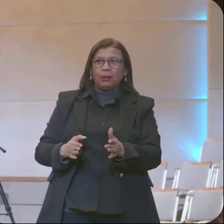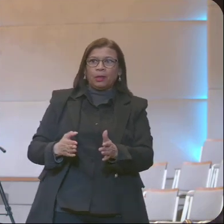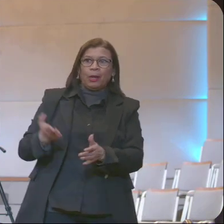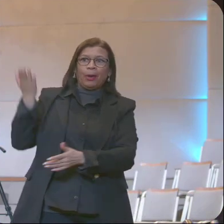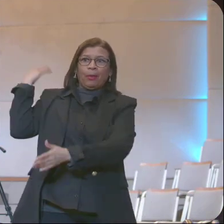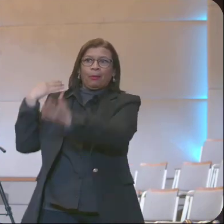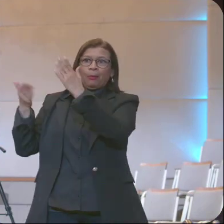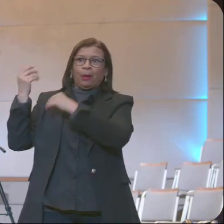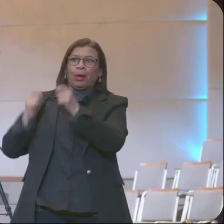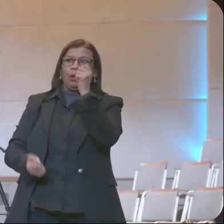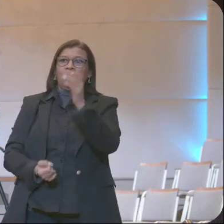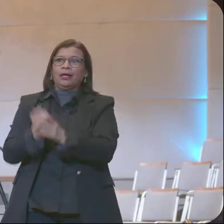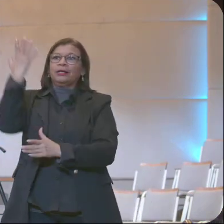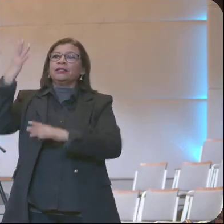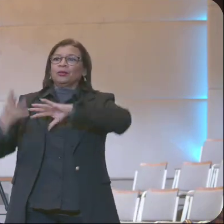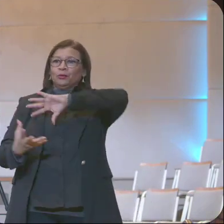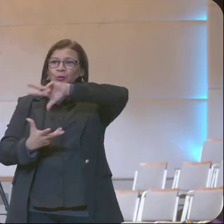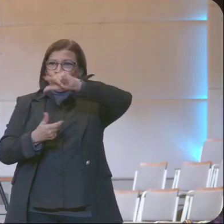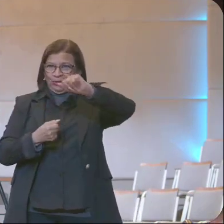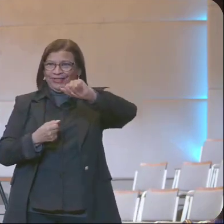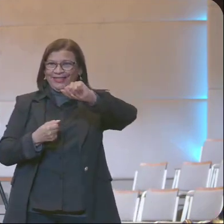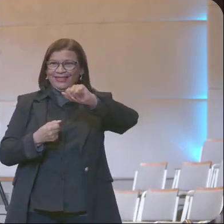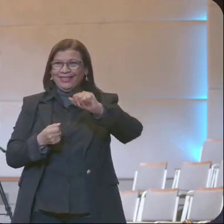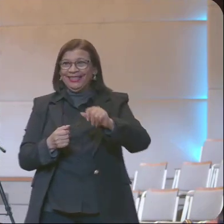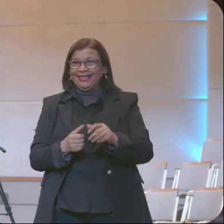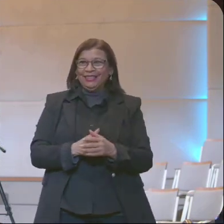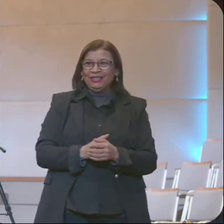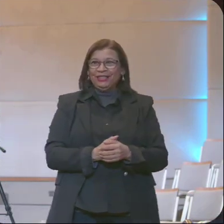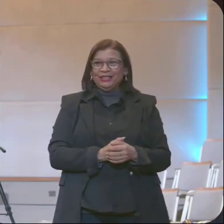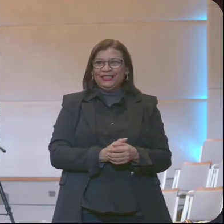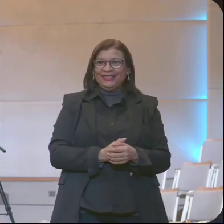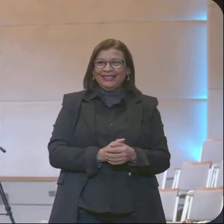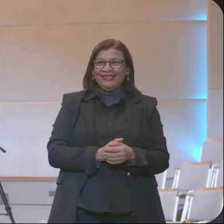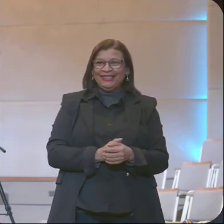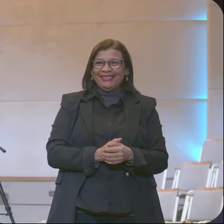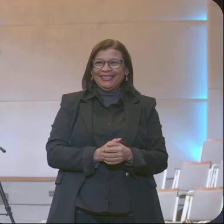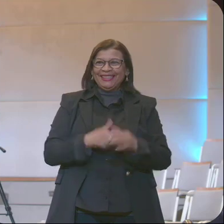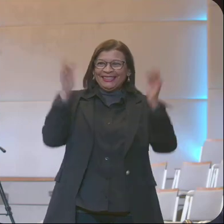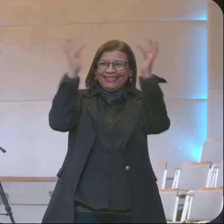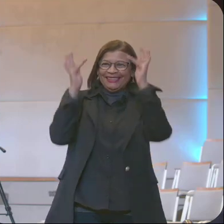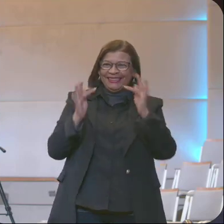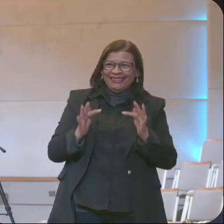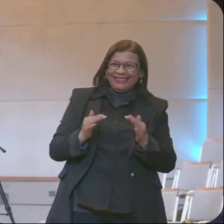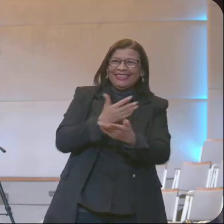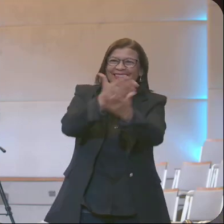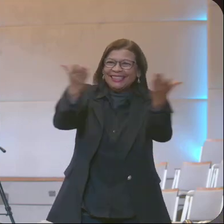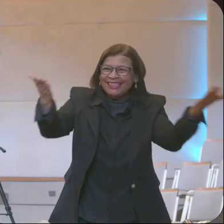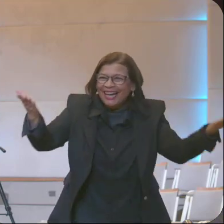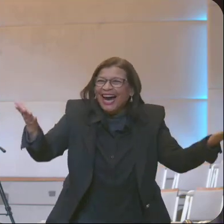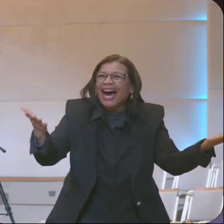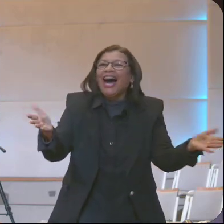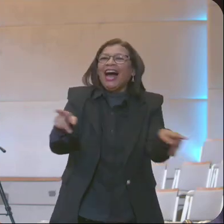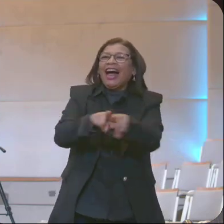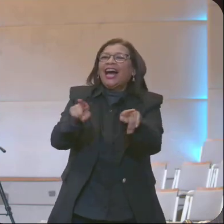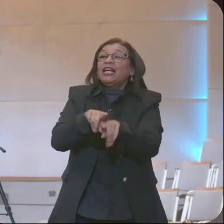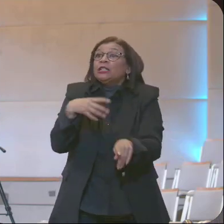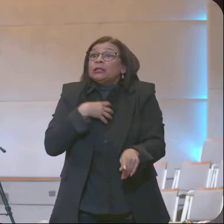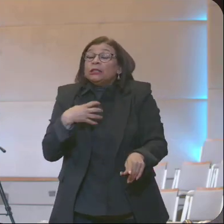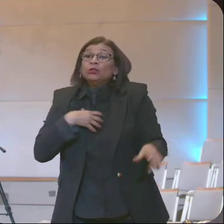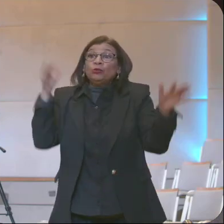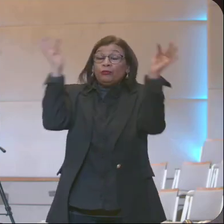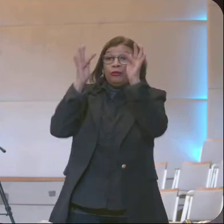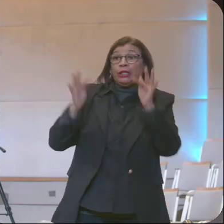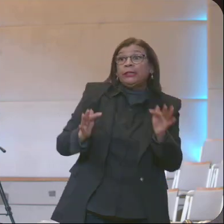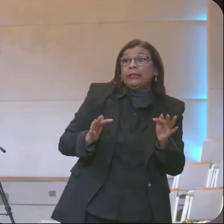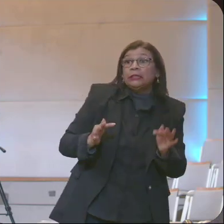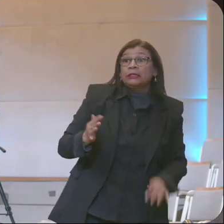foi o que a nossa Big Band estava interpretando aqui. E fico muito feliz, e creio que vocês também ficam felizes de ver